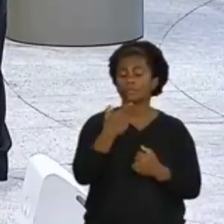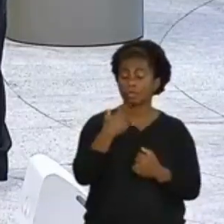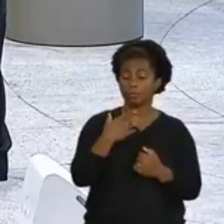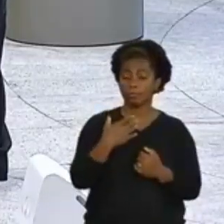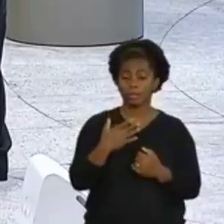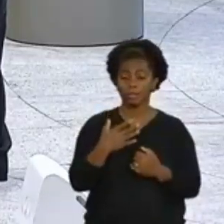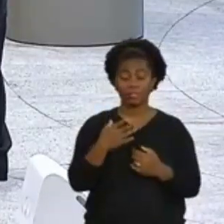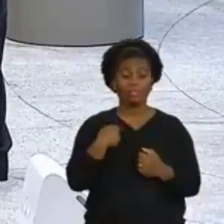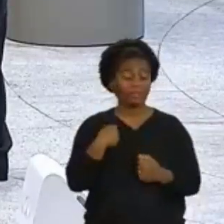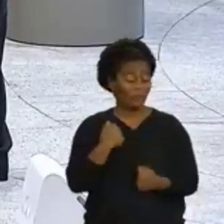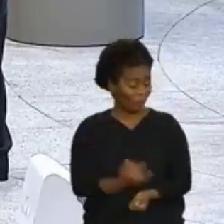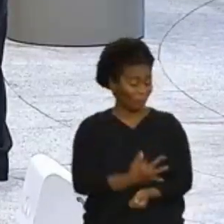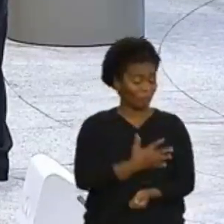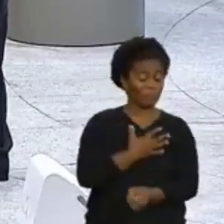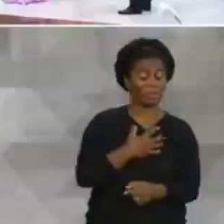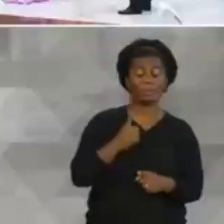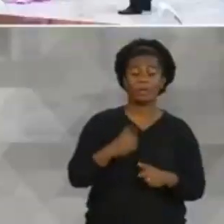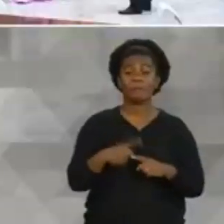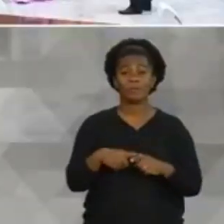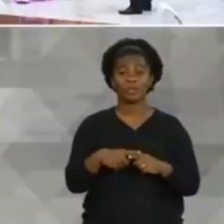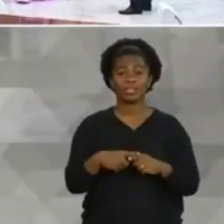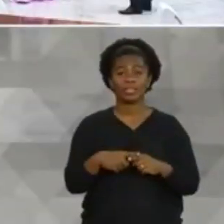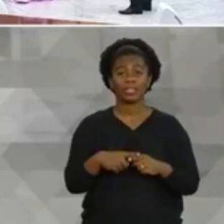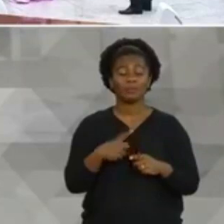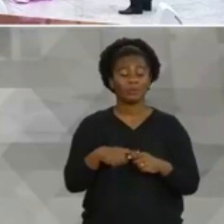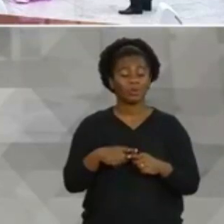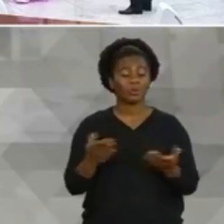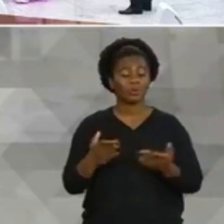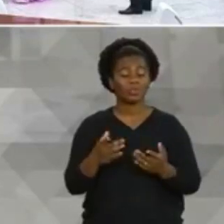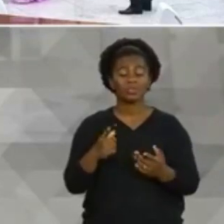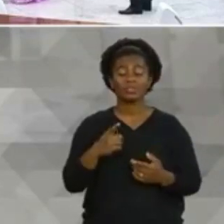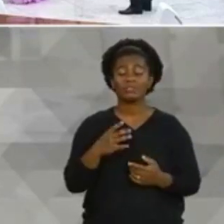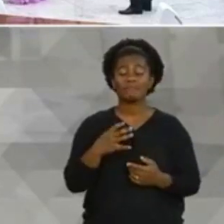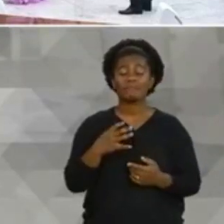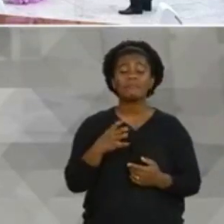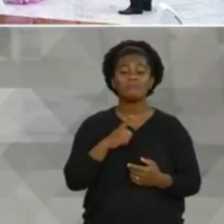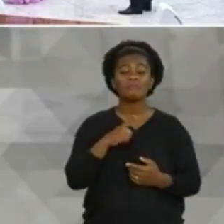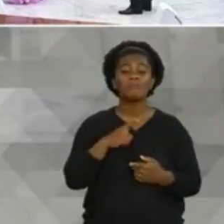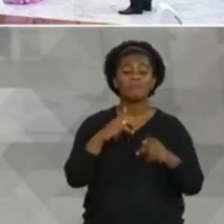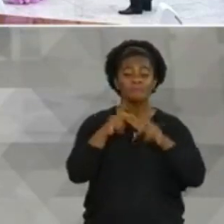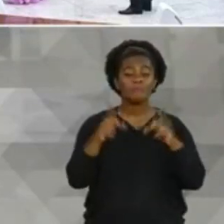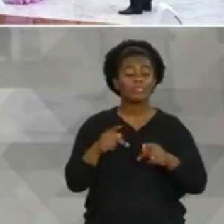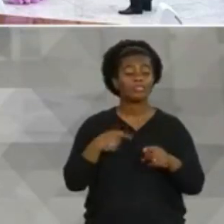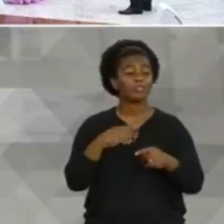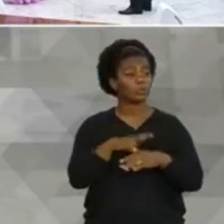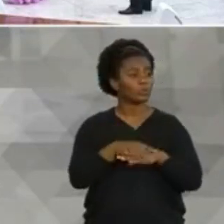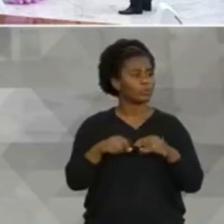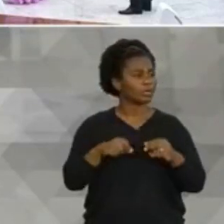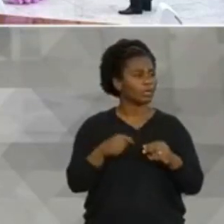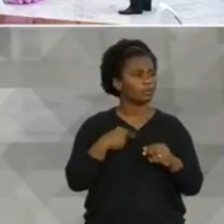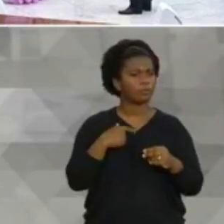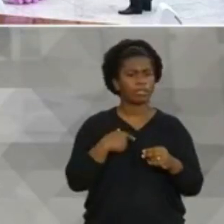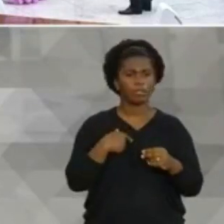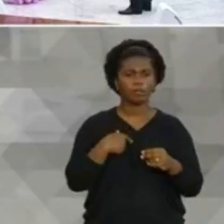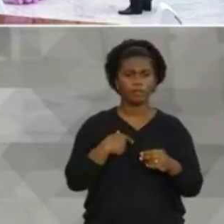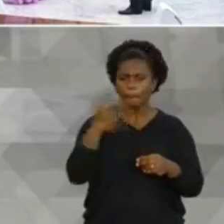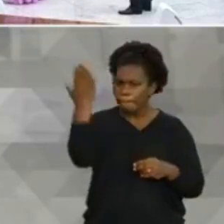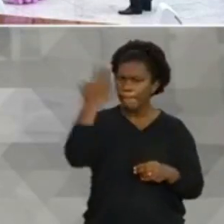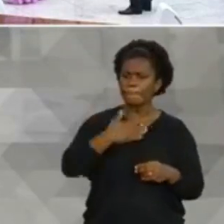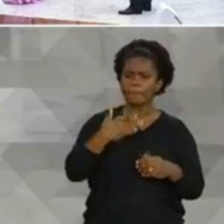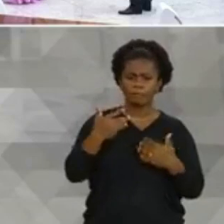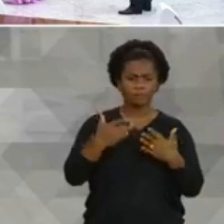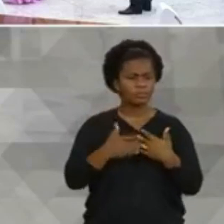curada. Eu estou aqui com os exames de antes e depois e todos os meus movimentos